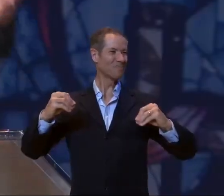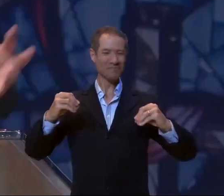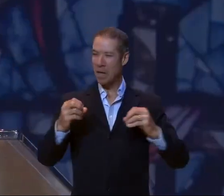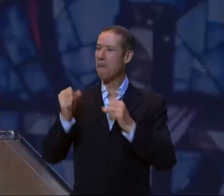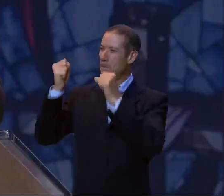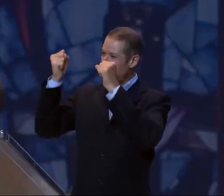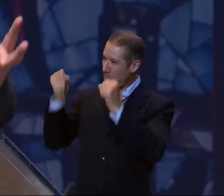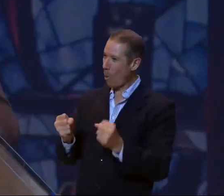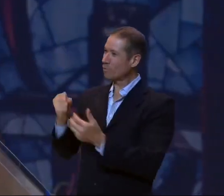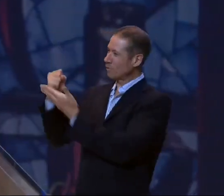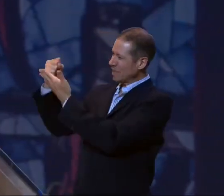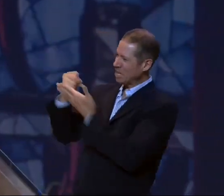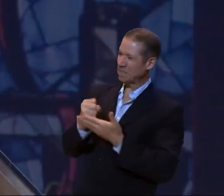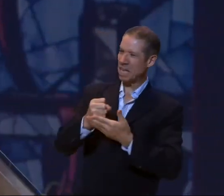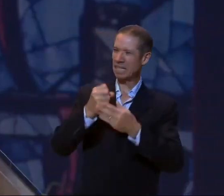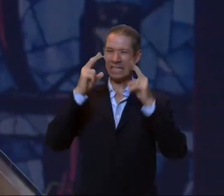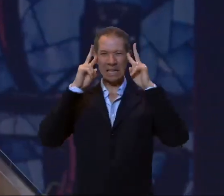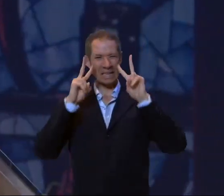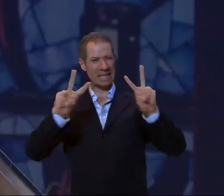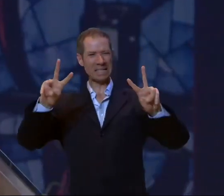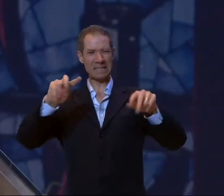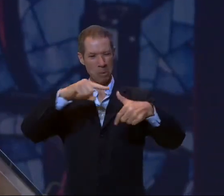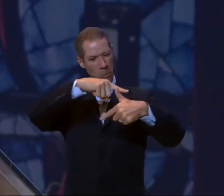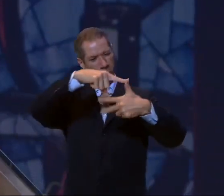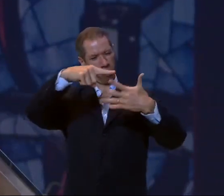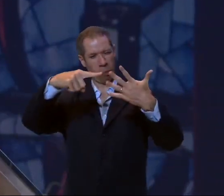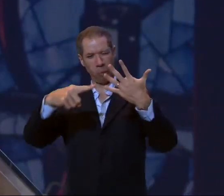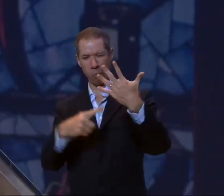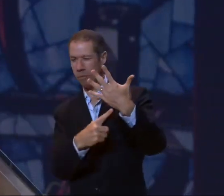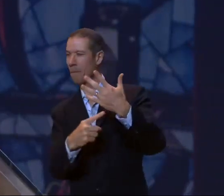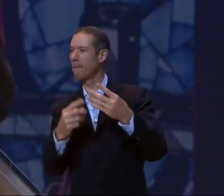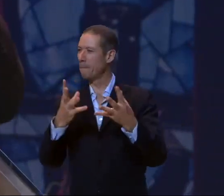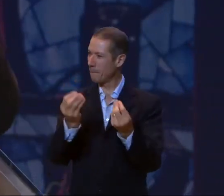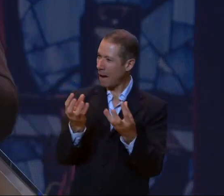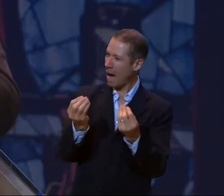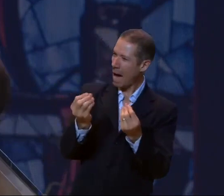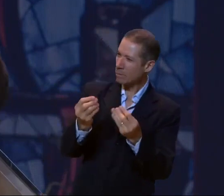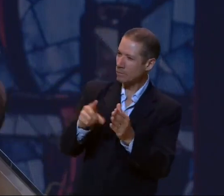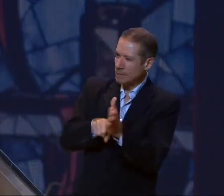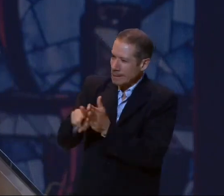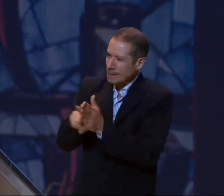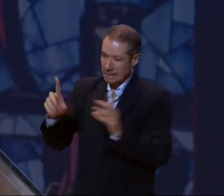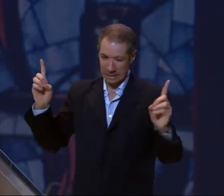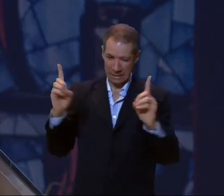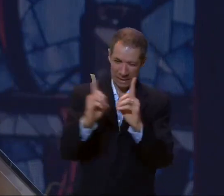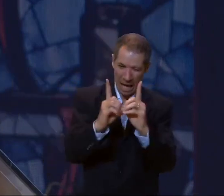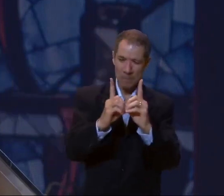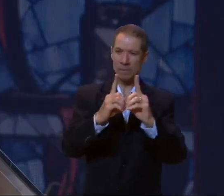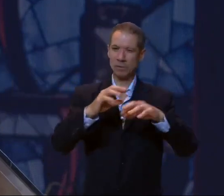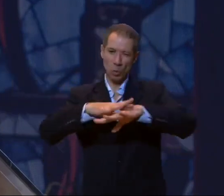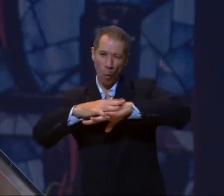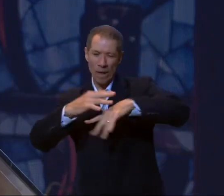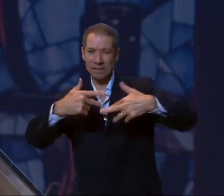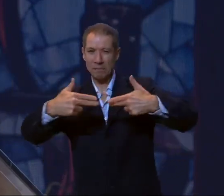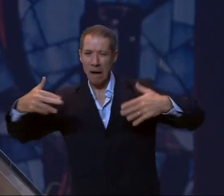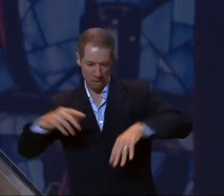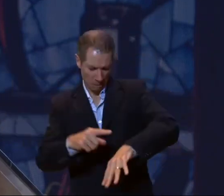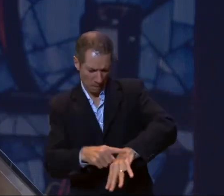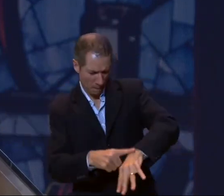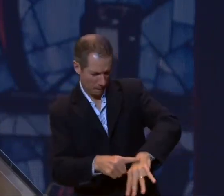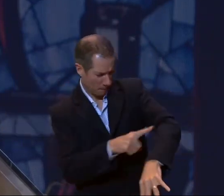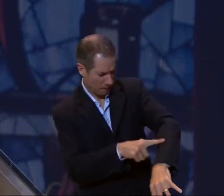posso trazer testemunhos e mais testemunhos. Pessoas que mandaram os exames, problemas de glaucoma, problema na